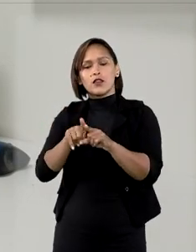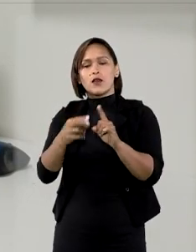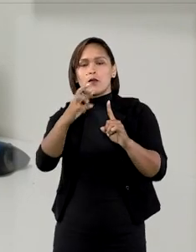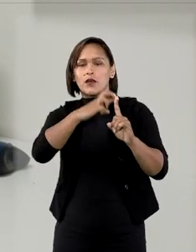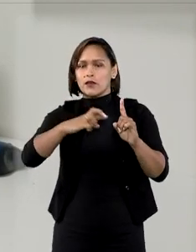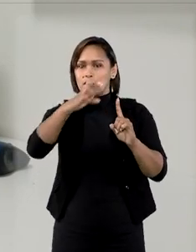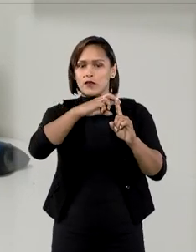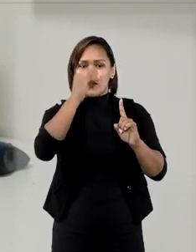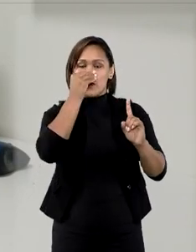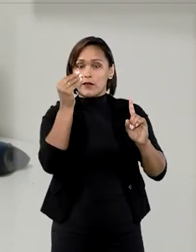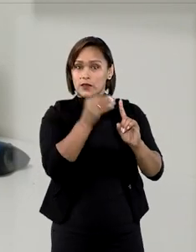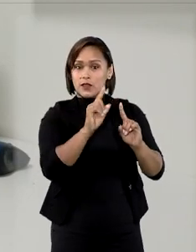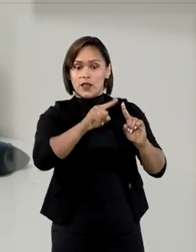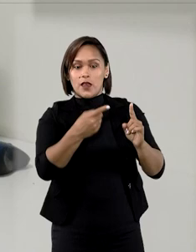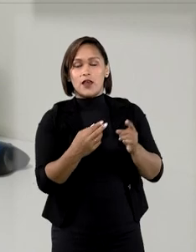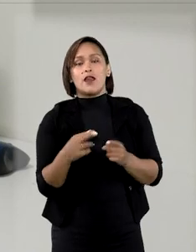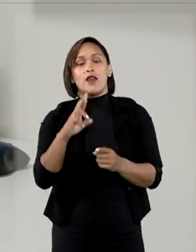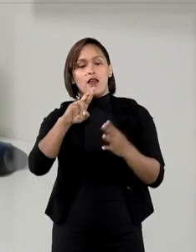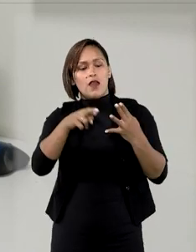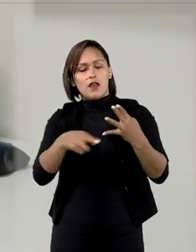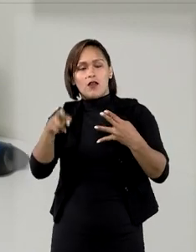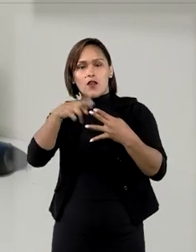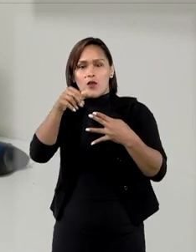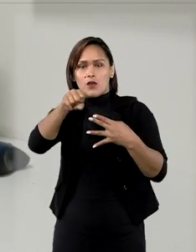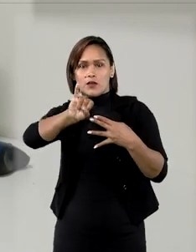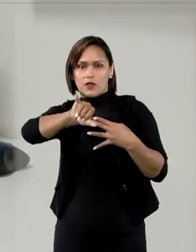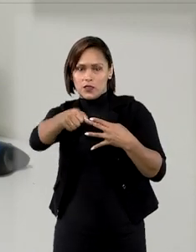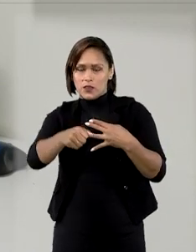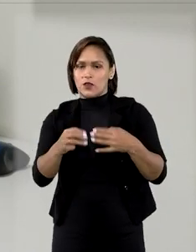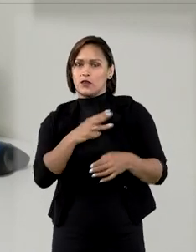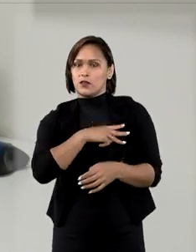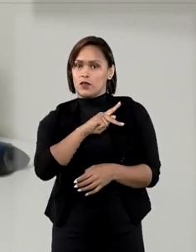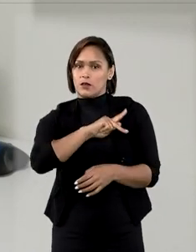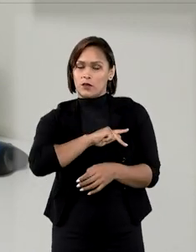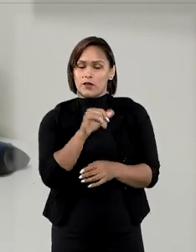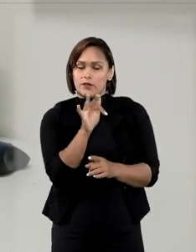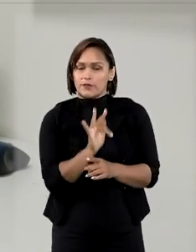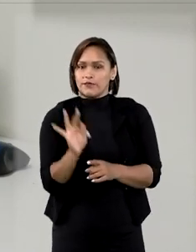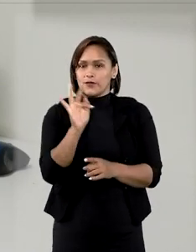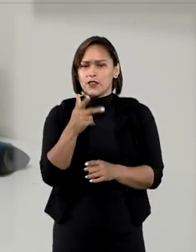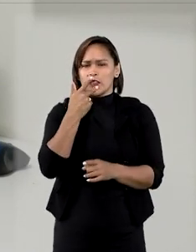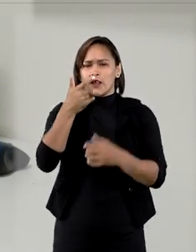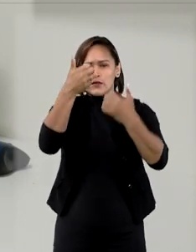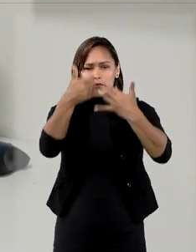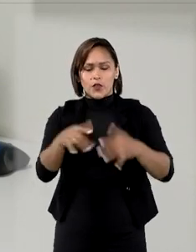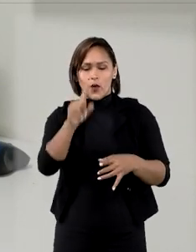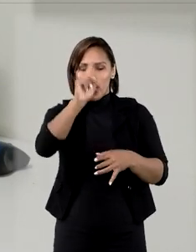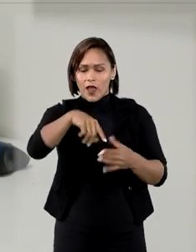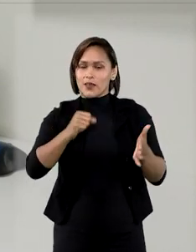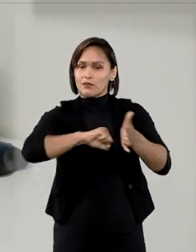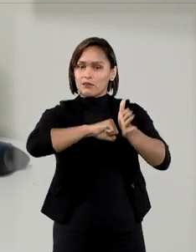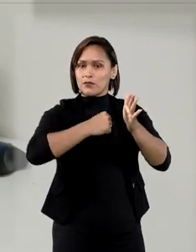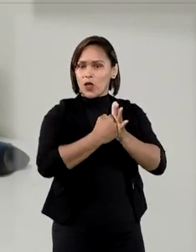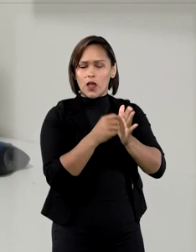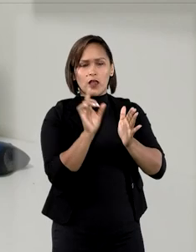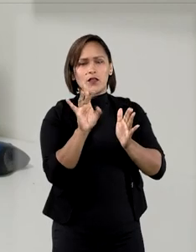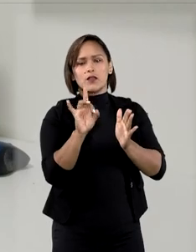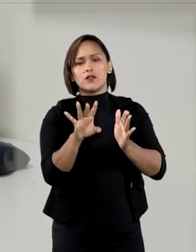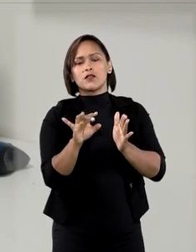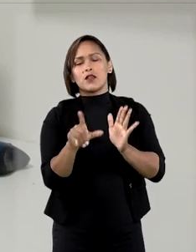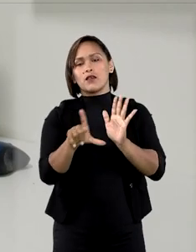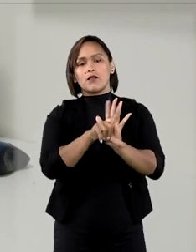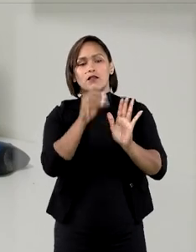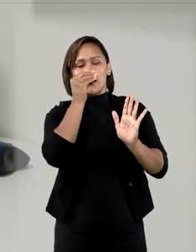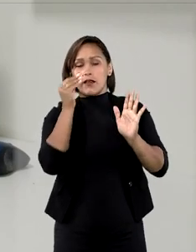dos investigados. Em recurso ao STJ, o Ministério Público Federal sustentou que esse tipo de interceptação não